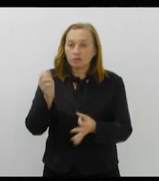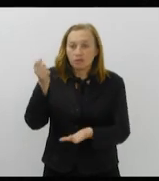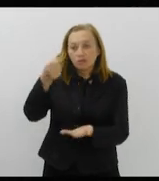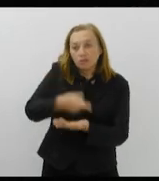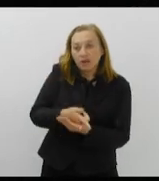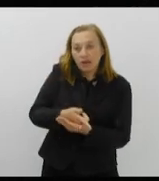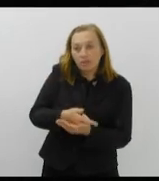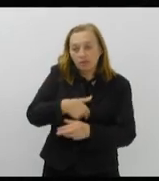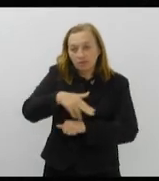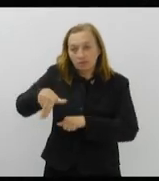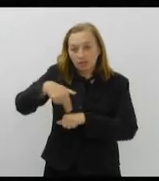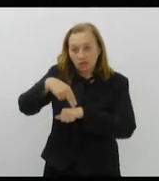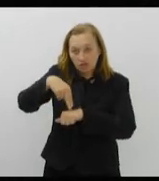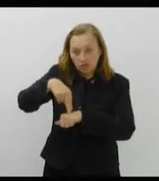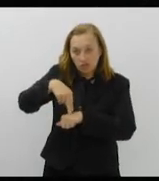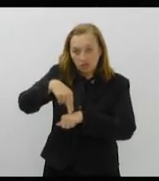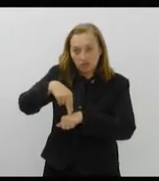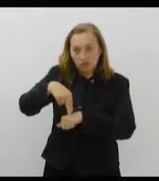dívidas dos